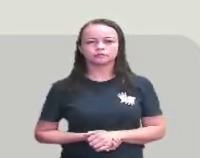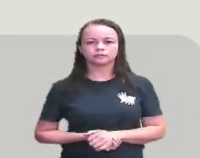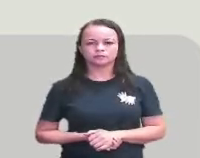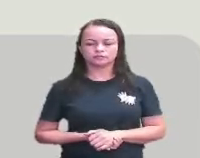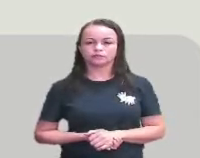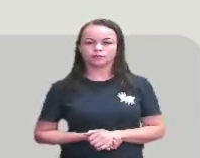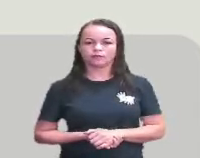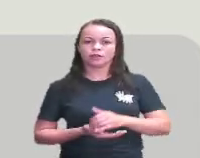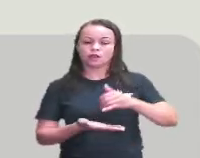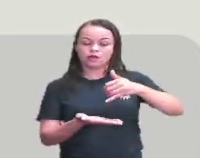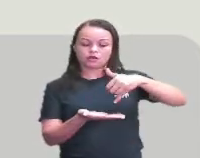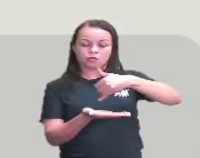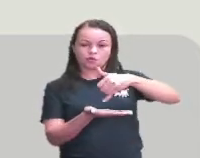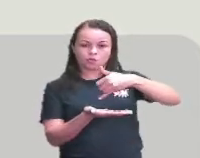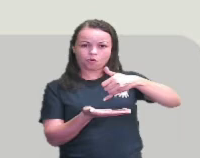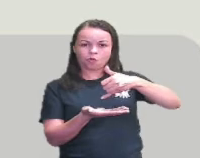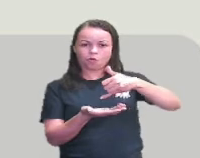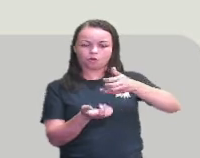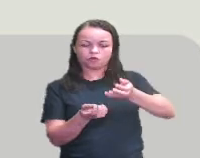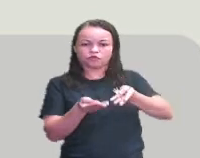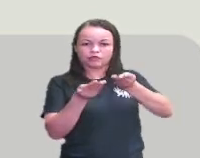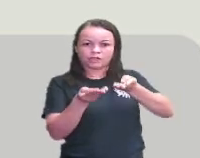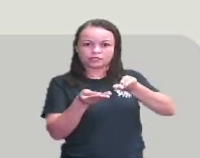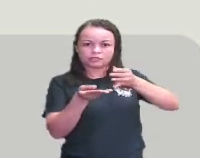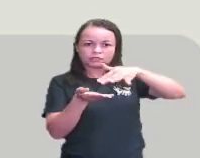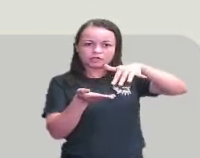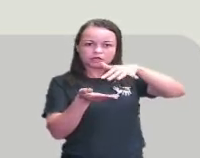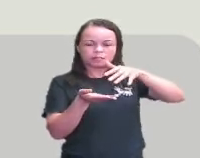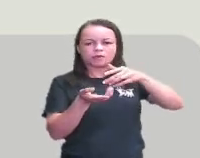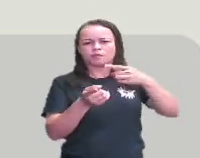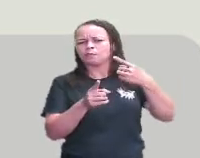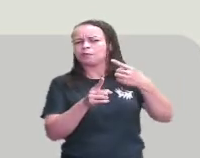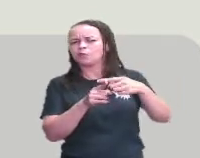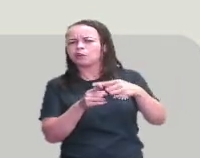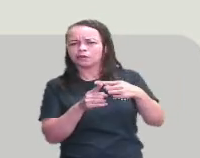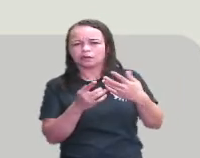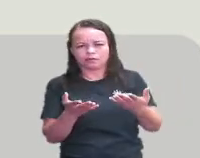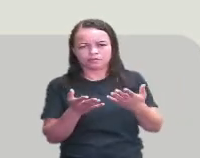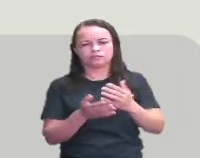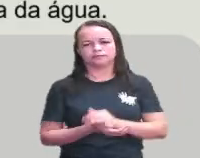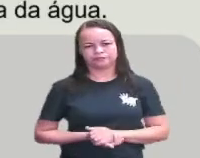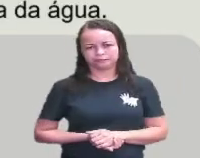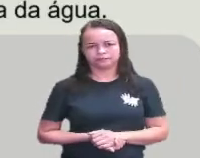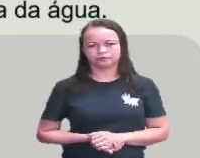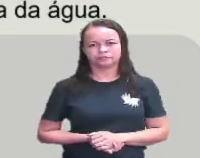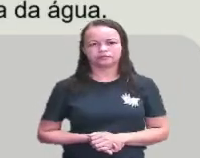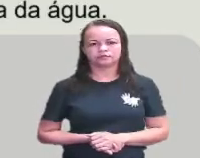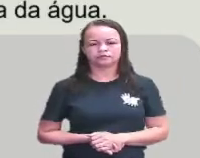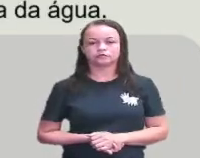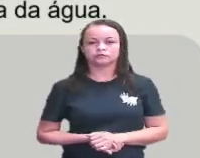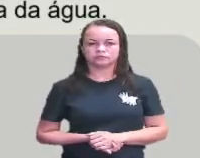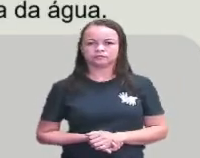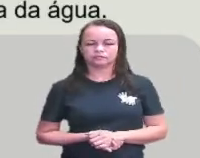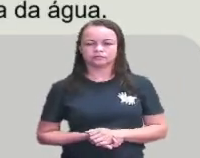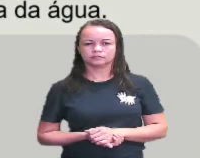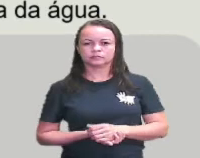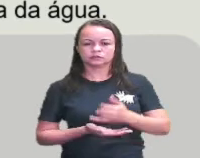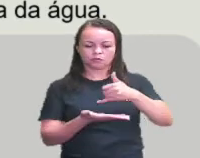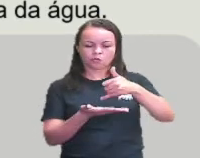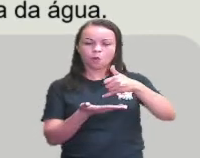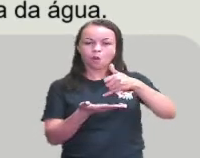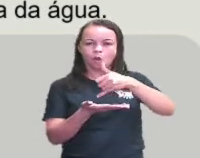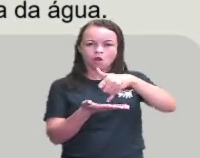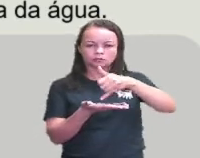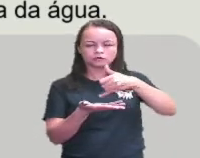o óleo boia sobre a água. Agora o porquê? Vamos ver. O óleo e a água não